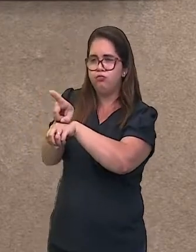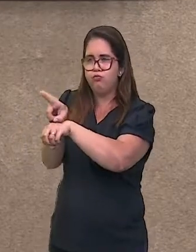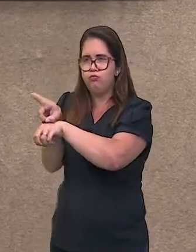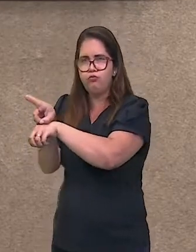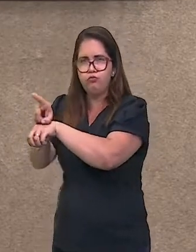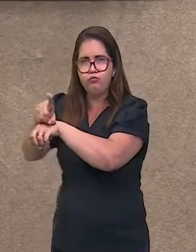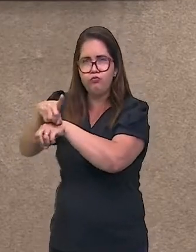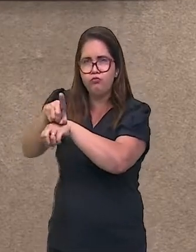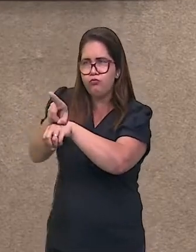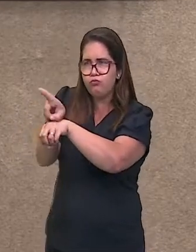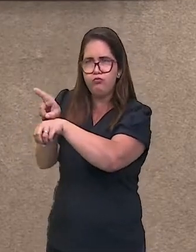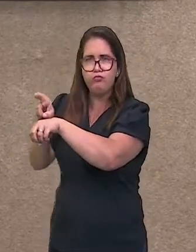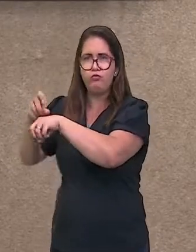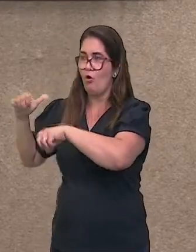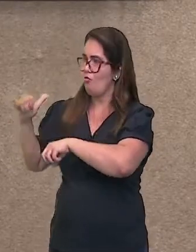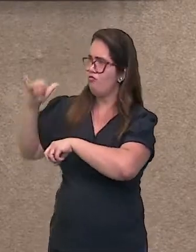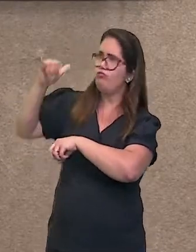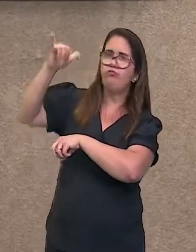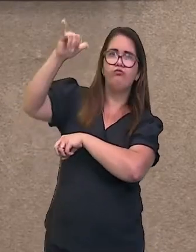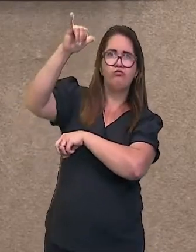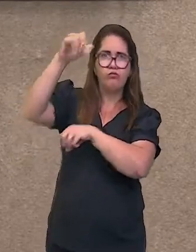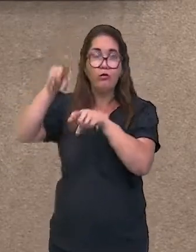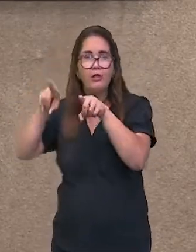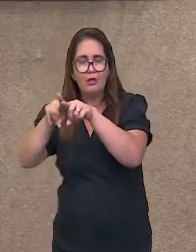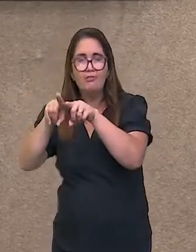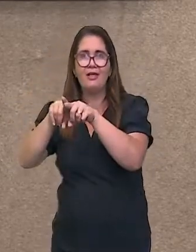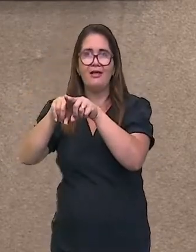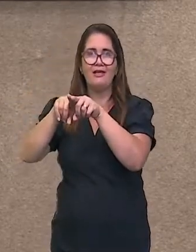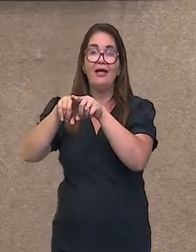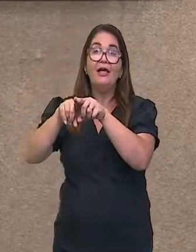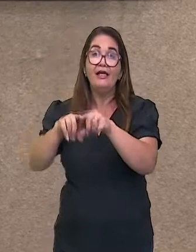muitas questões que nós vamos ver durante